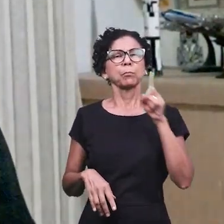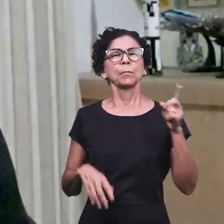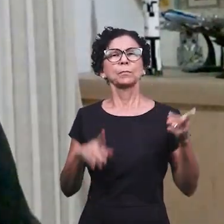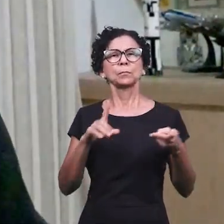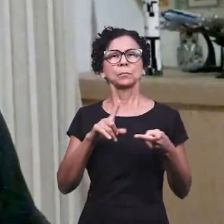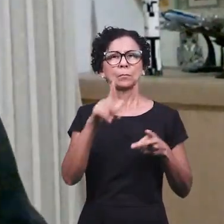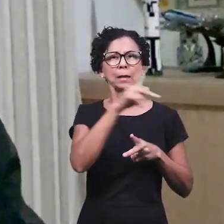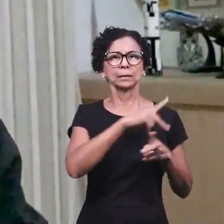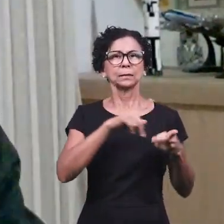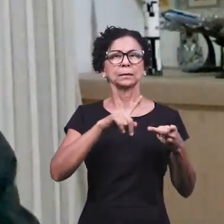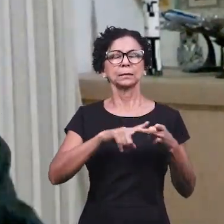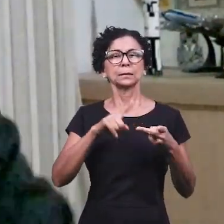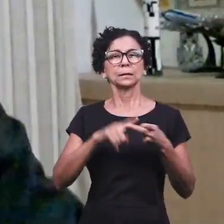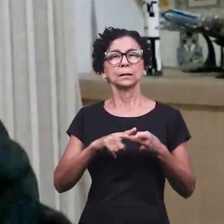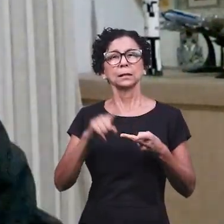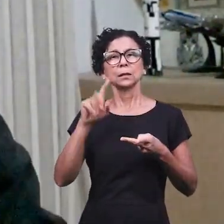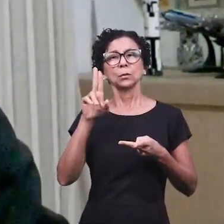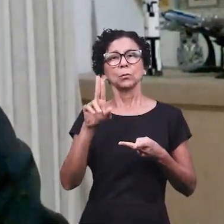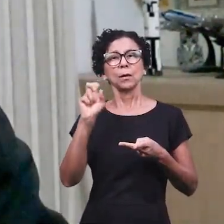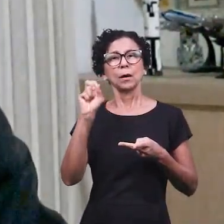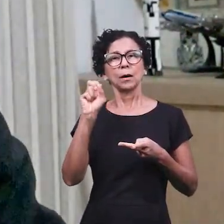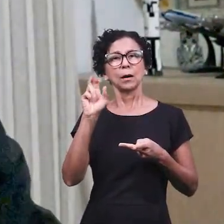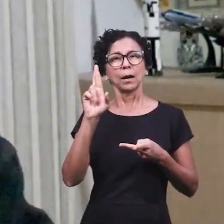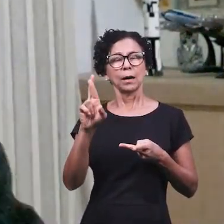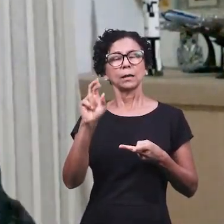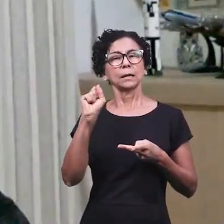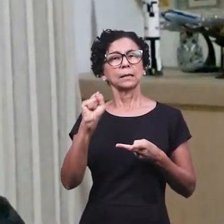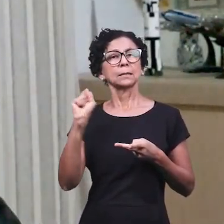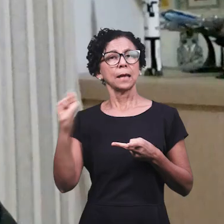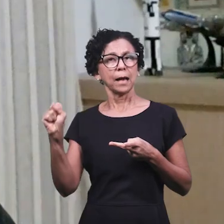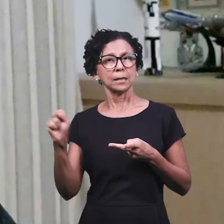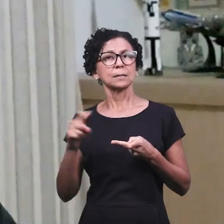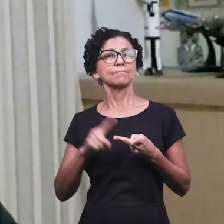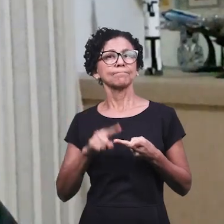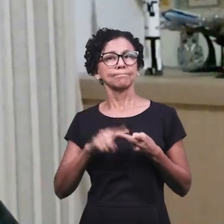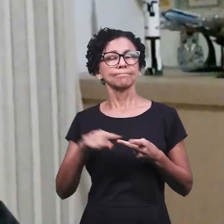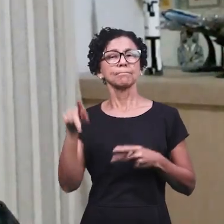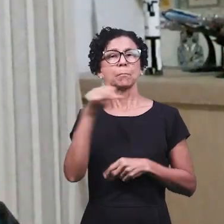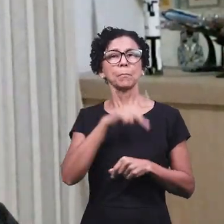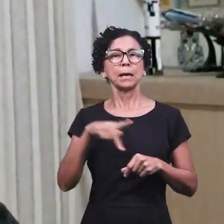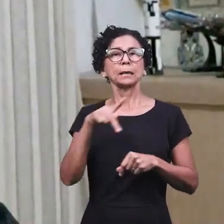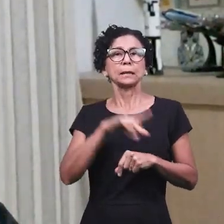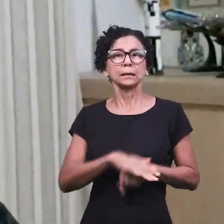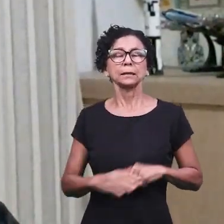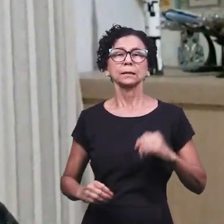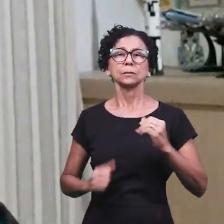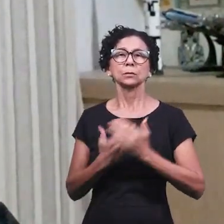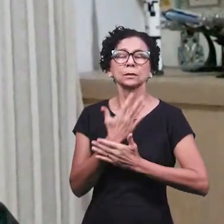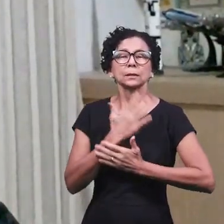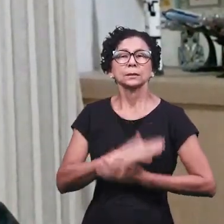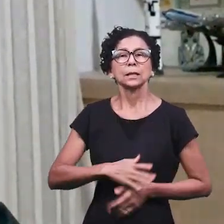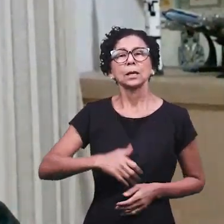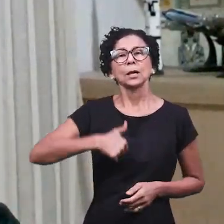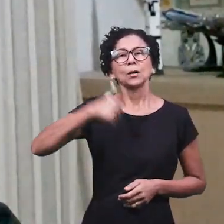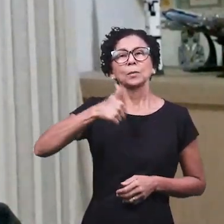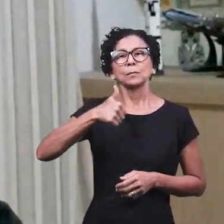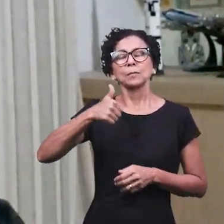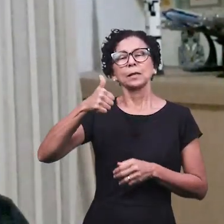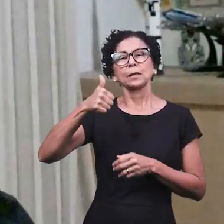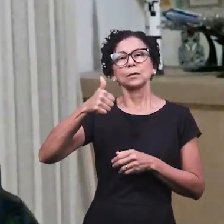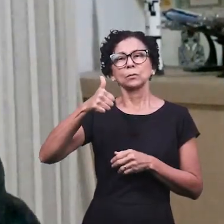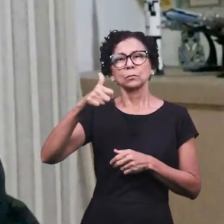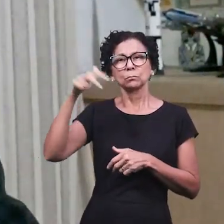Unidos e a antiga União Soviética. E foi nesse ano, 57, que foi lançado o primeiro satélite